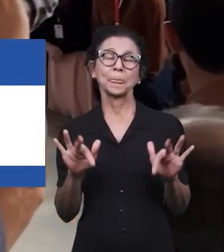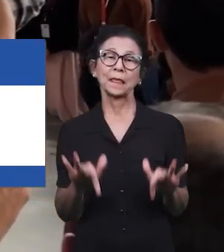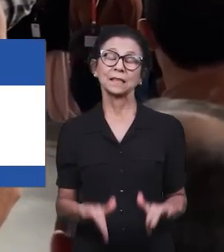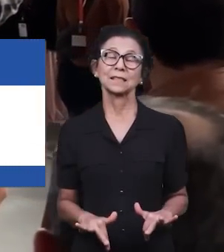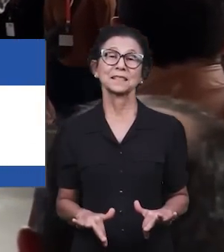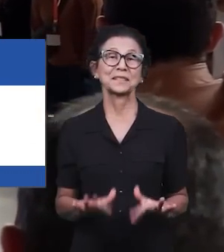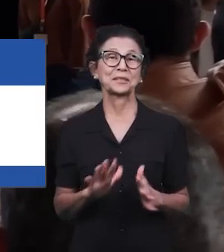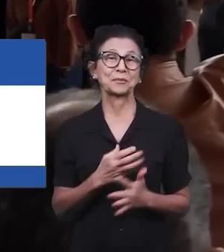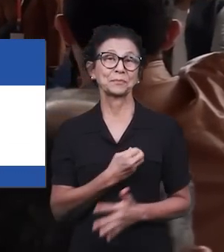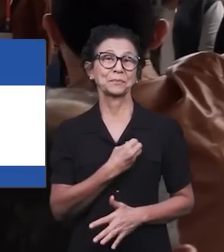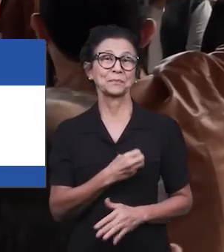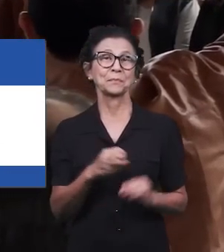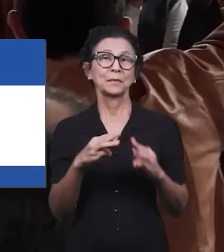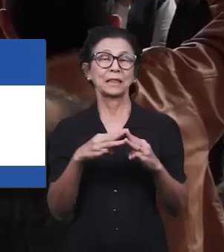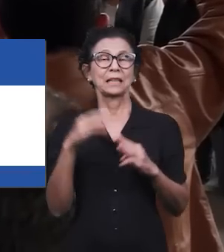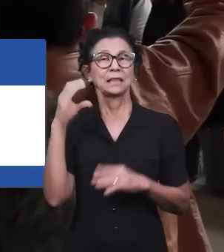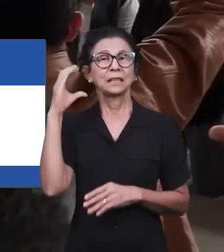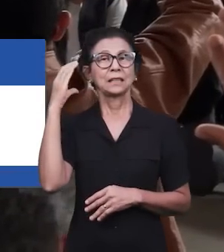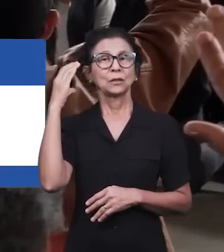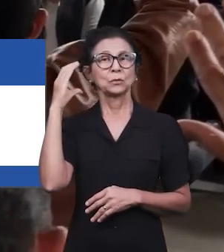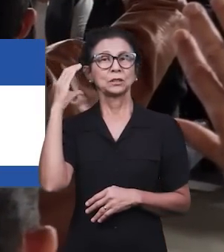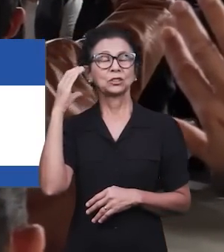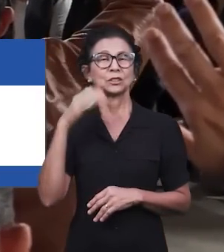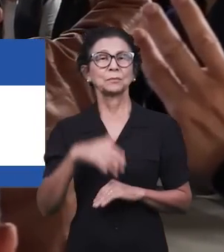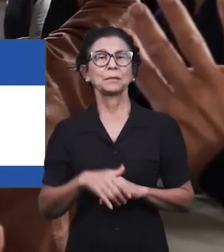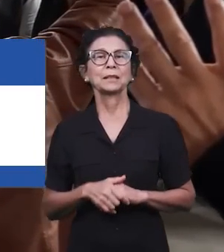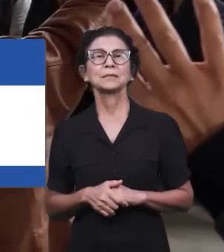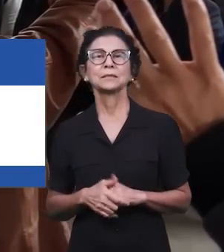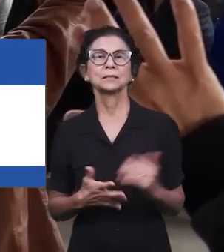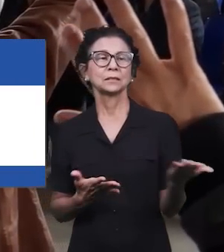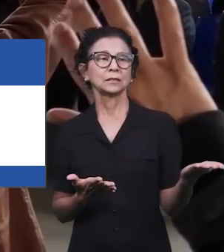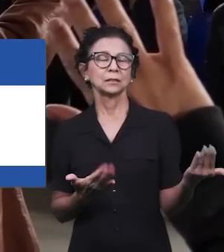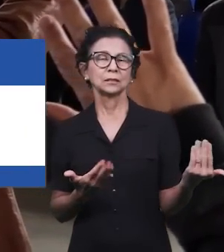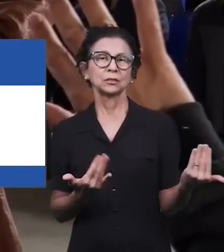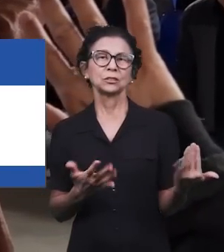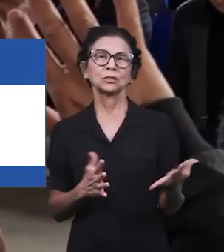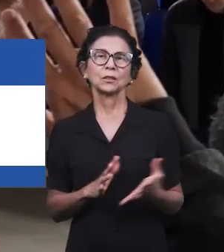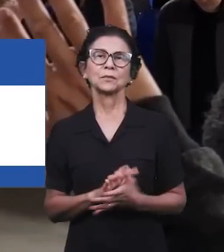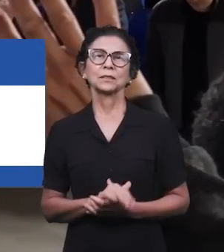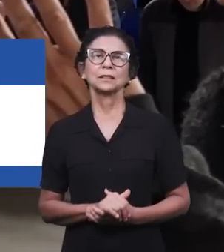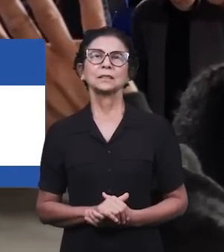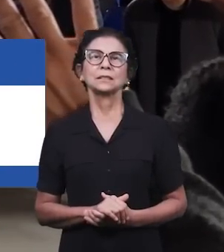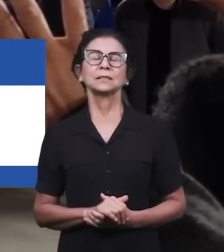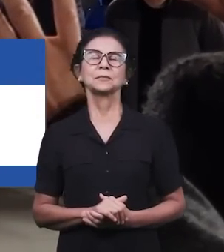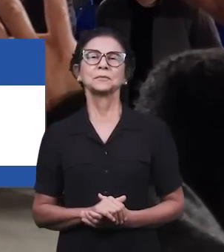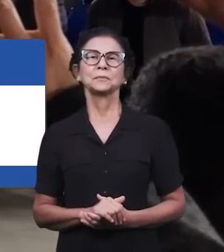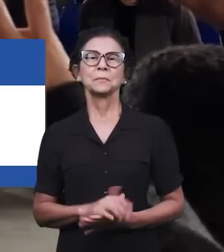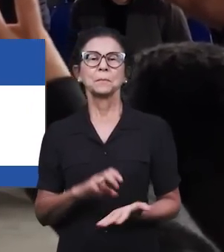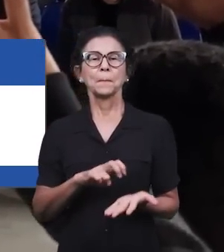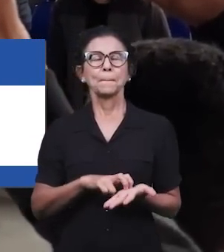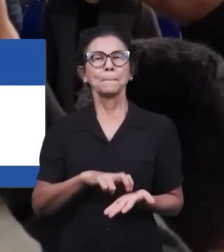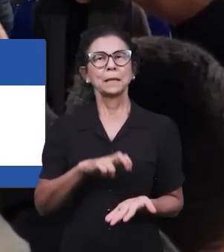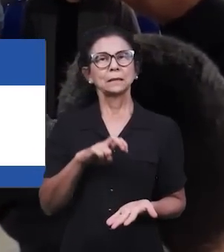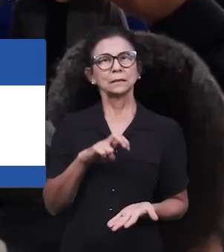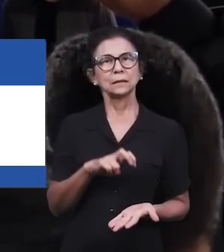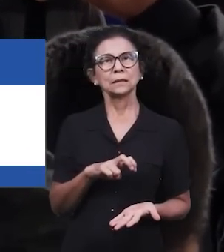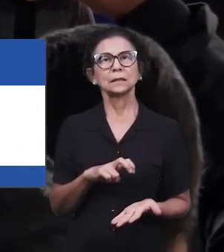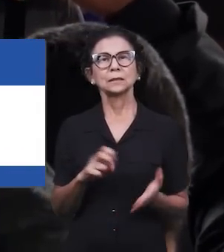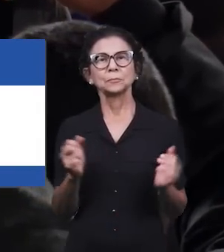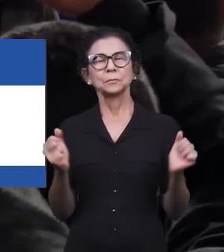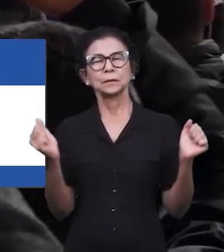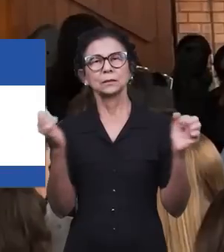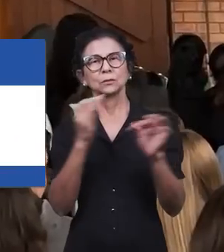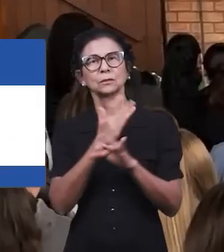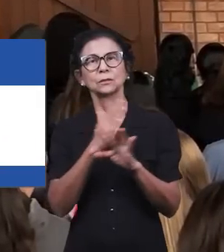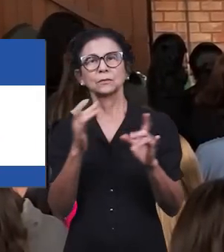de Curitiba, a bênção foi para os jovens. Houve o seminário destinado à classe. Pela manhã começamos um período de